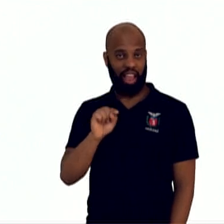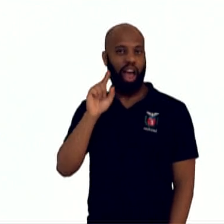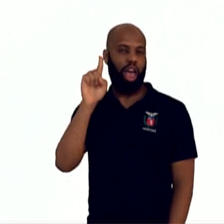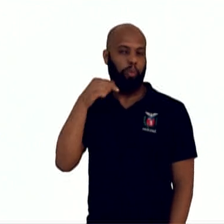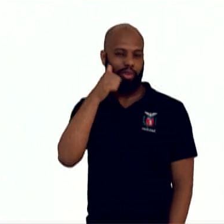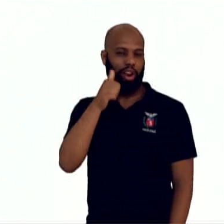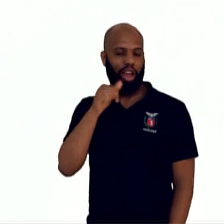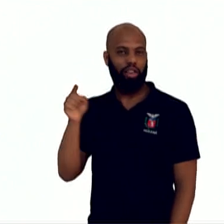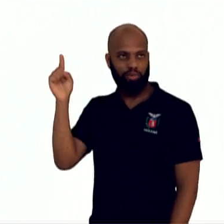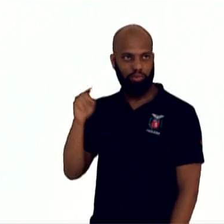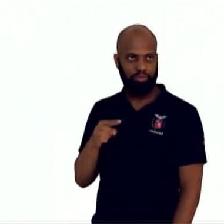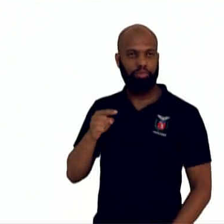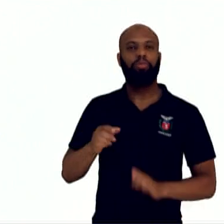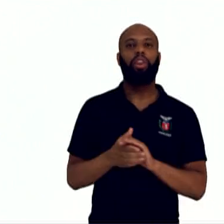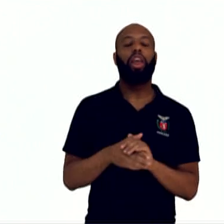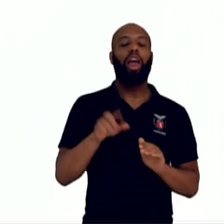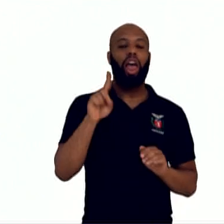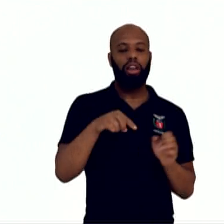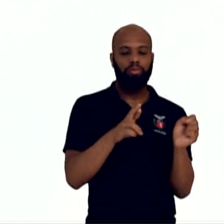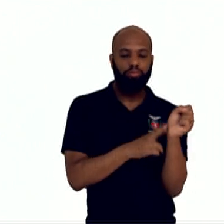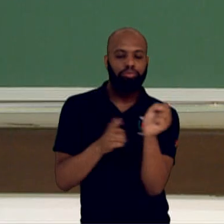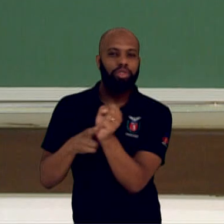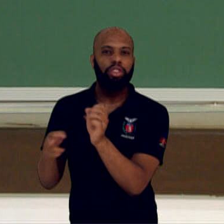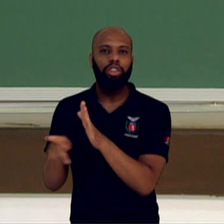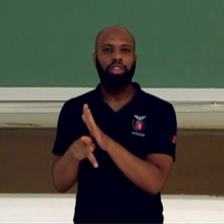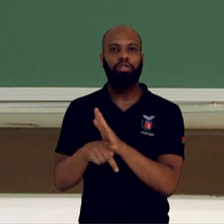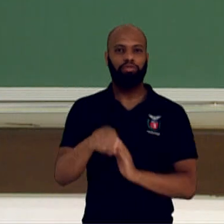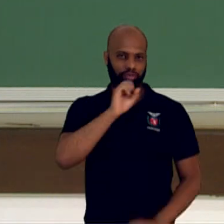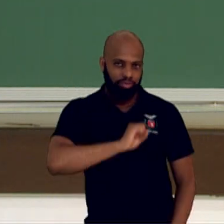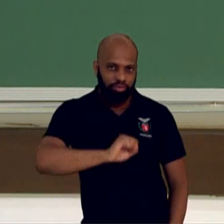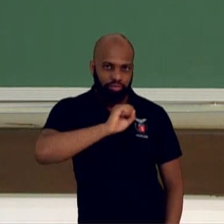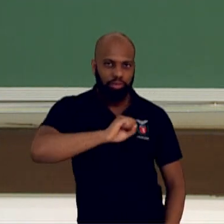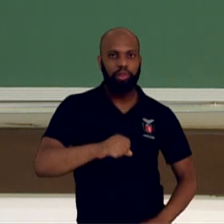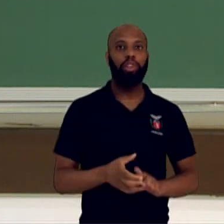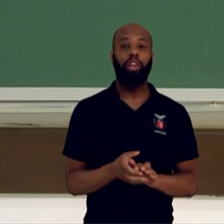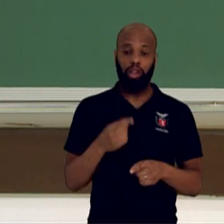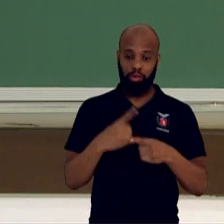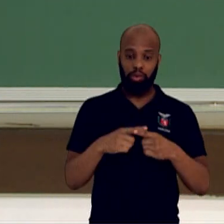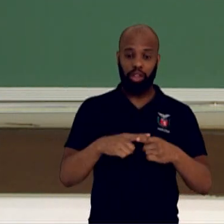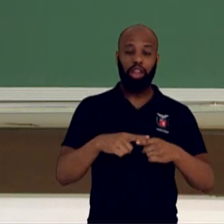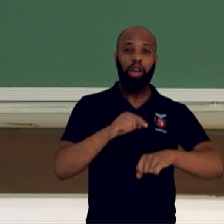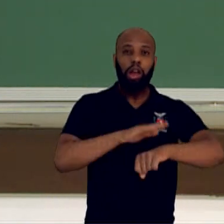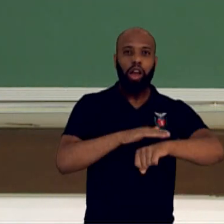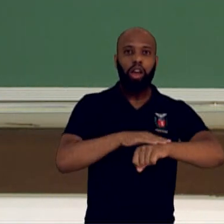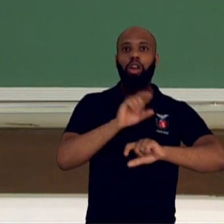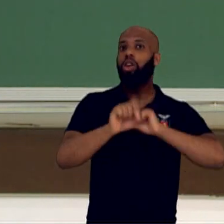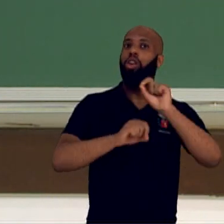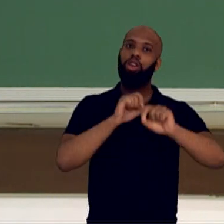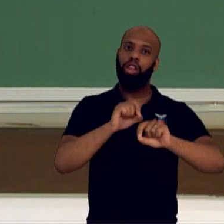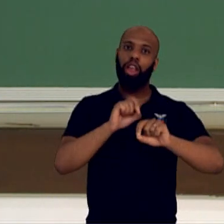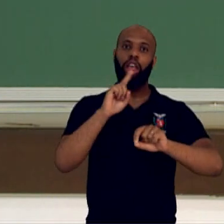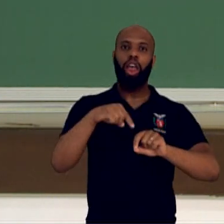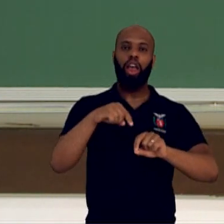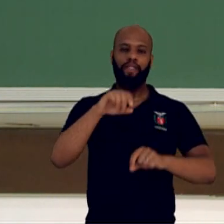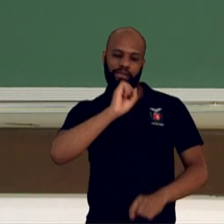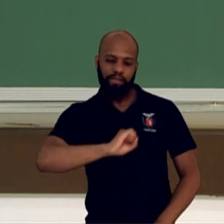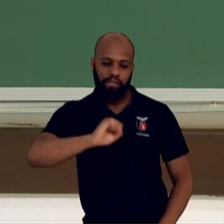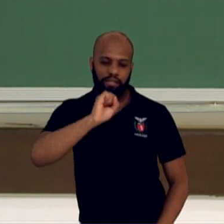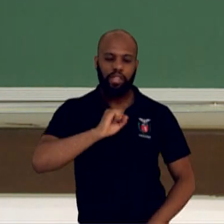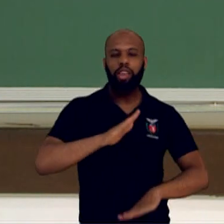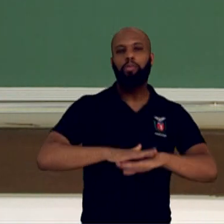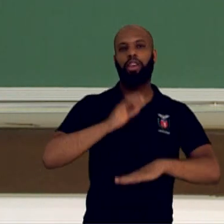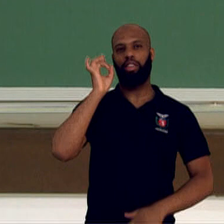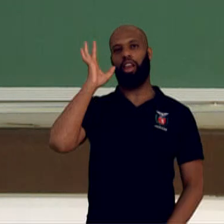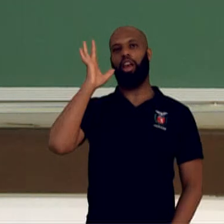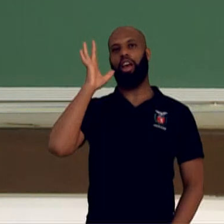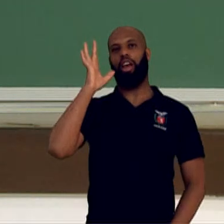seu repertório o ritmo do funk, certo? Que neste momento era um funk assim, bem mais tranquilo do que a gente